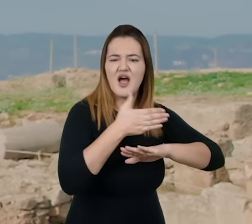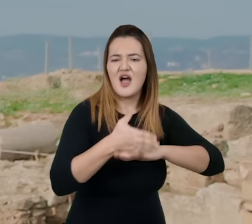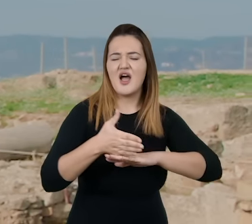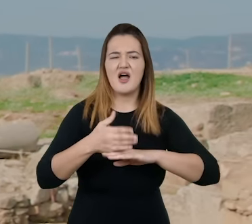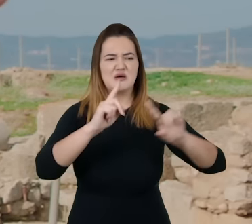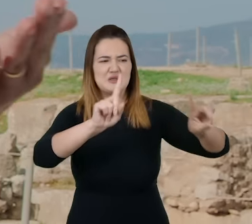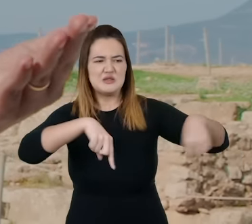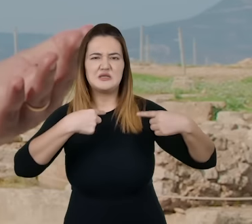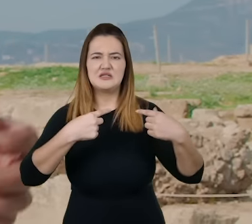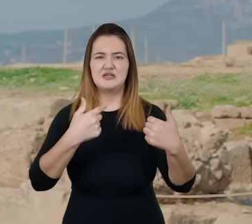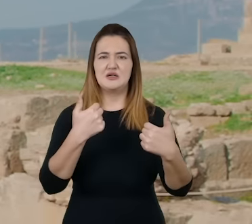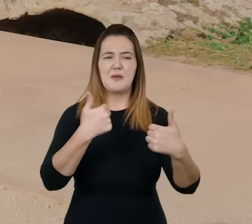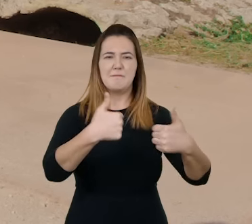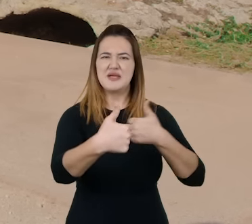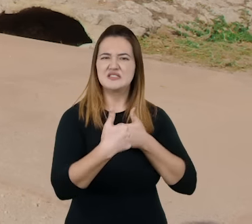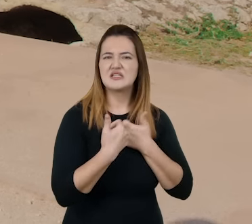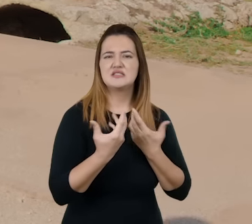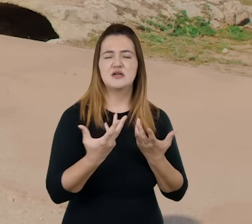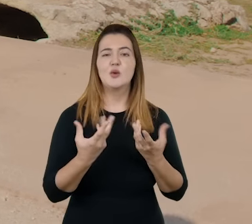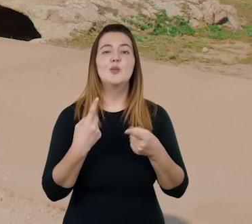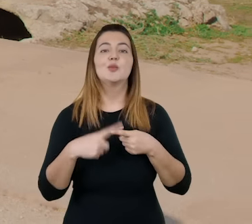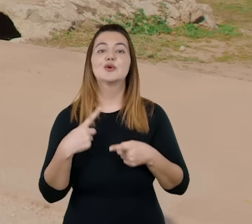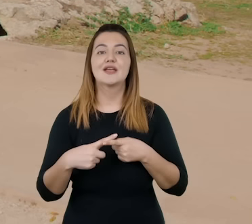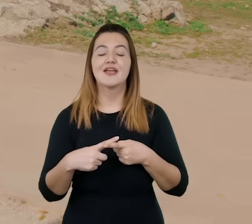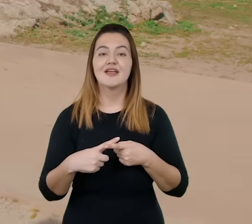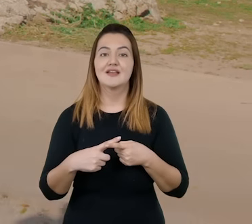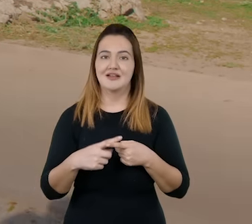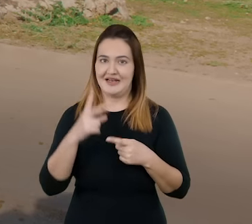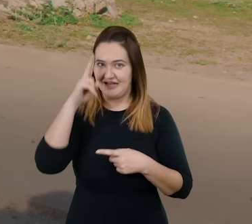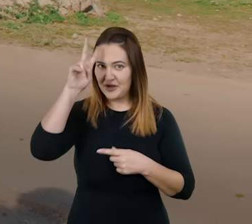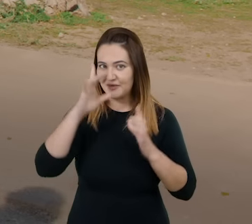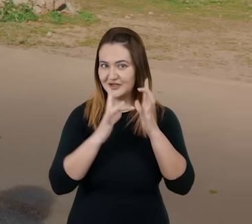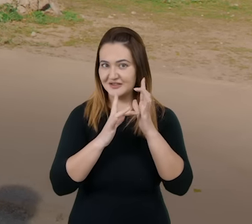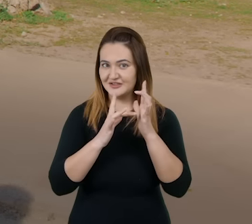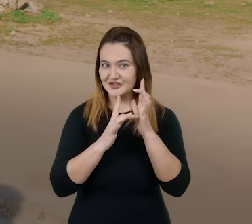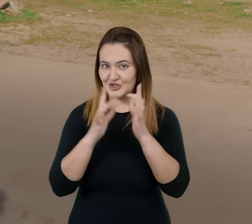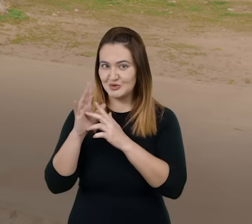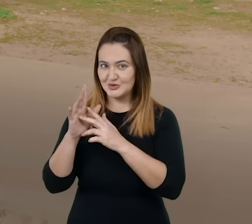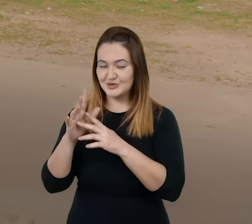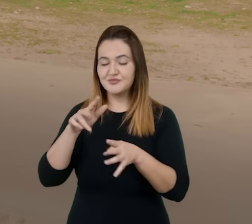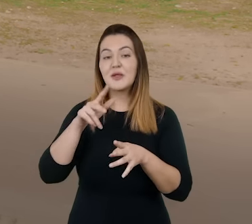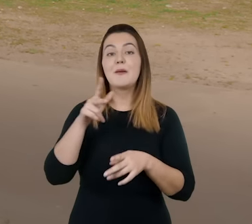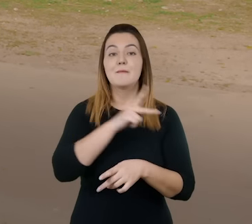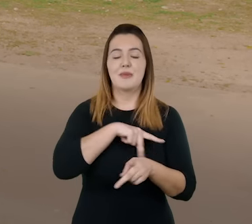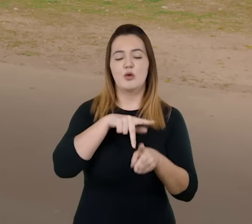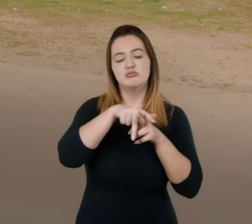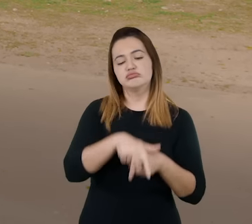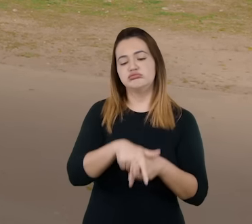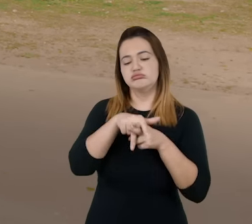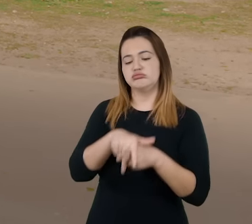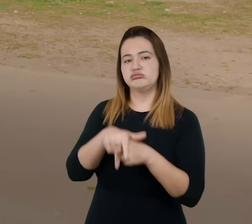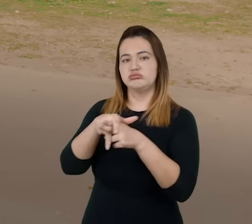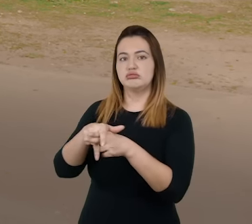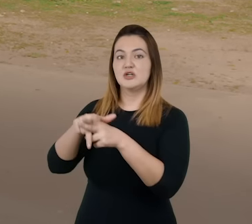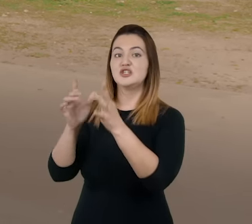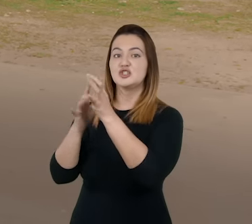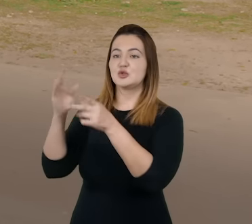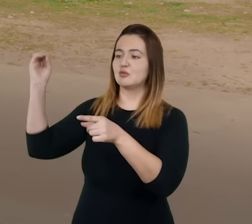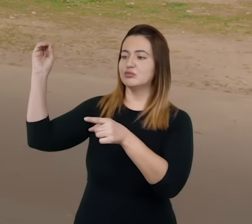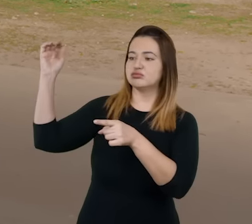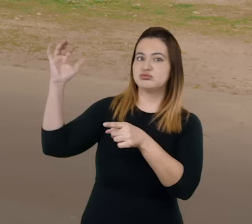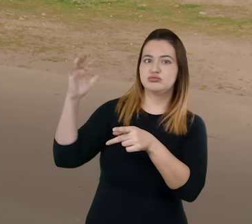com tantas perdas? Aquele encontro, naquele momento do caminho de Damasco.